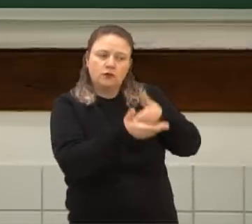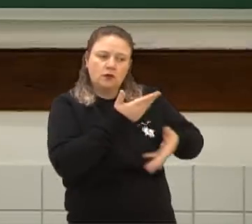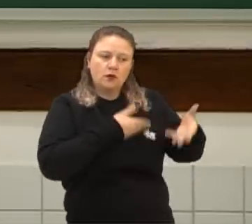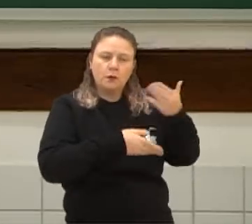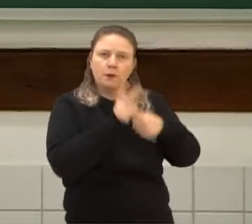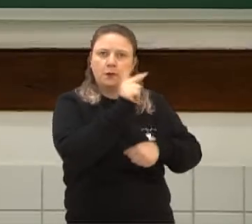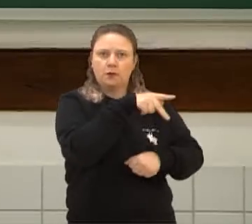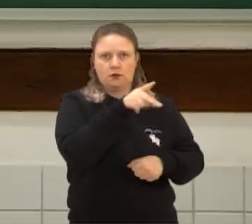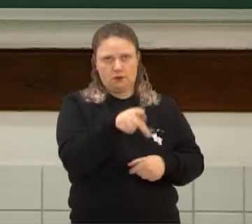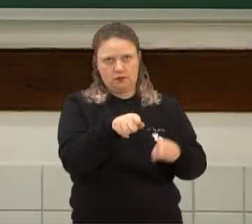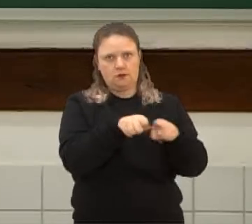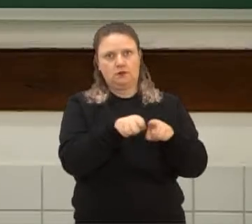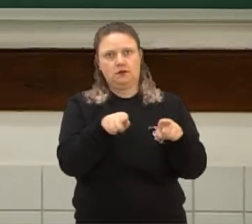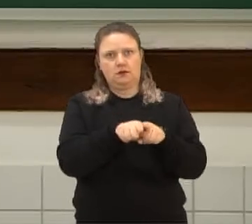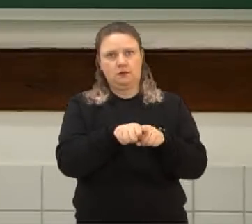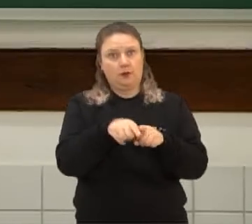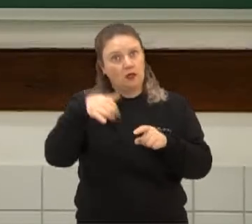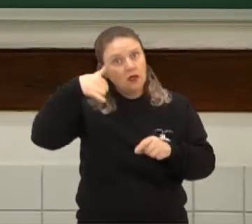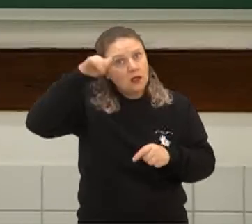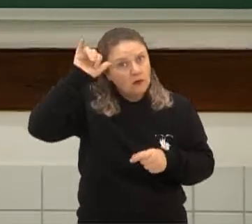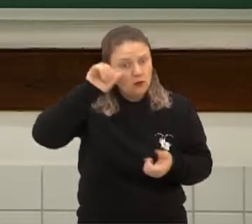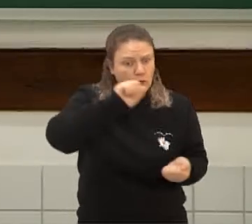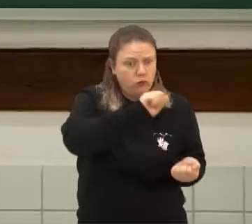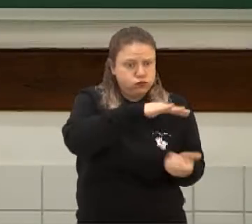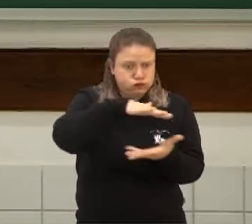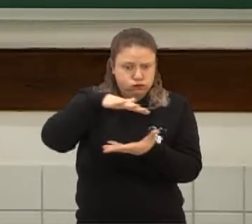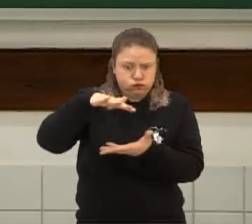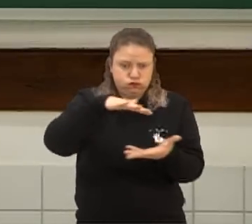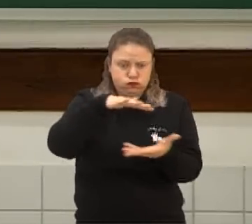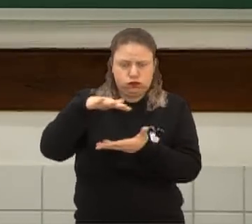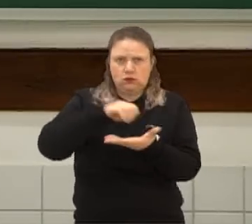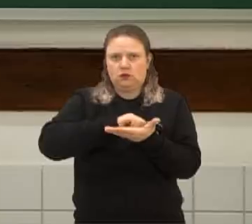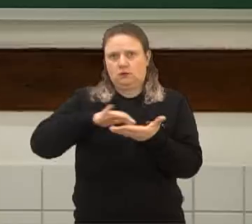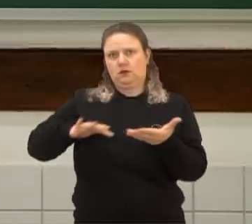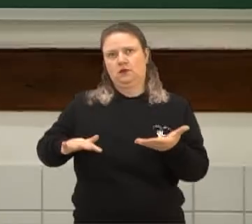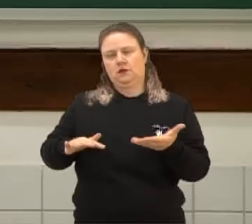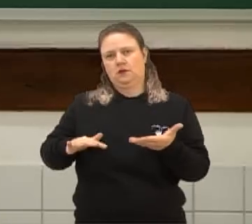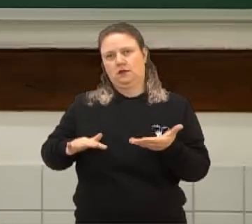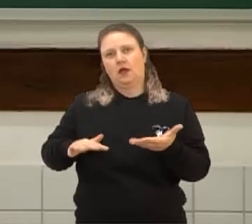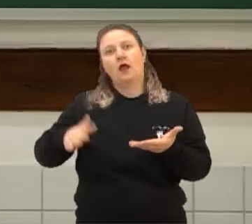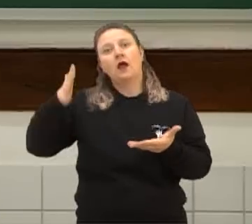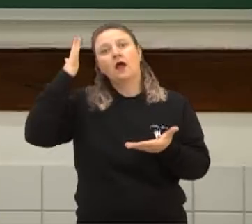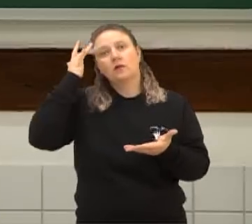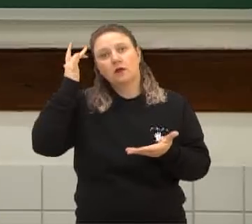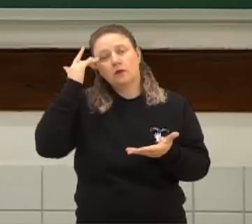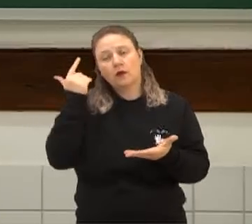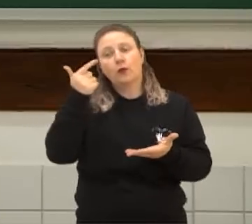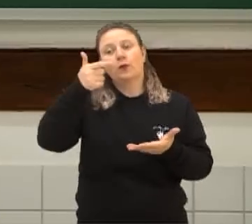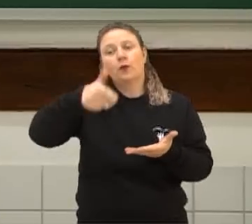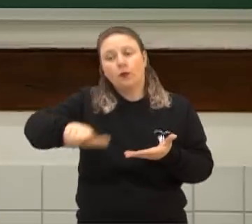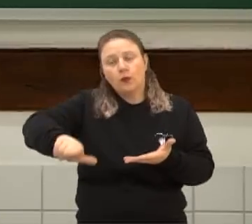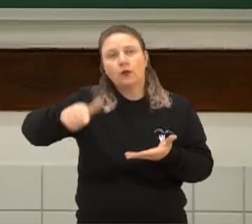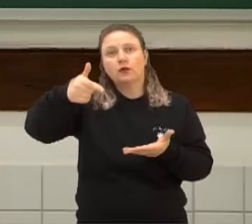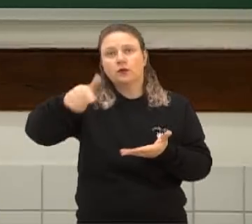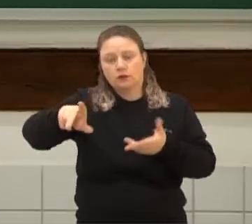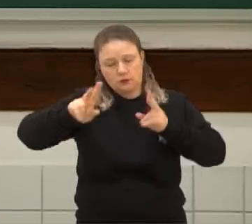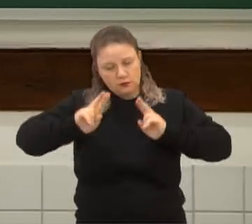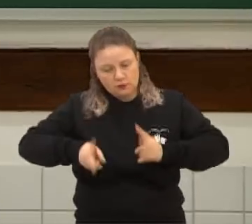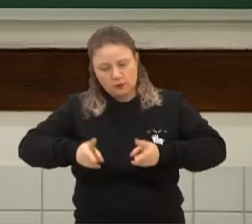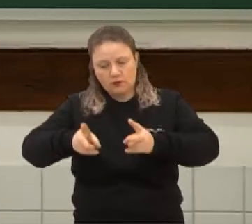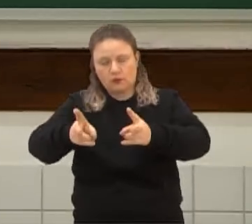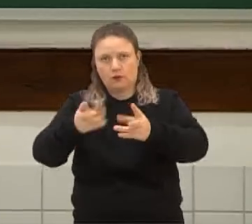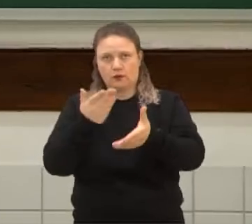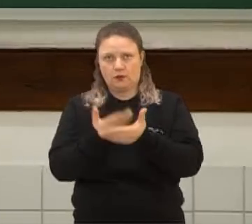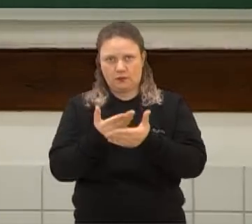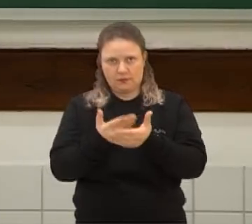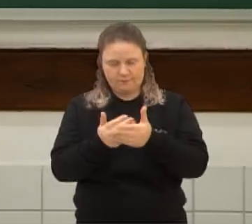Não deixem as coisas acumularem. Faça isso sempre, porque amanhã você terá outras aulas e assim por diante,